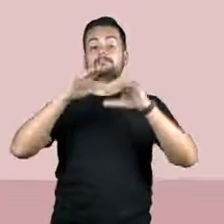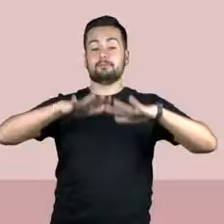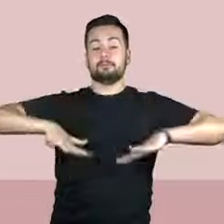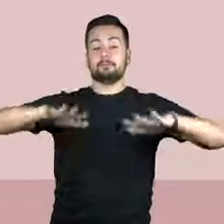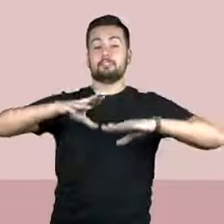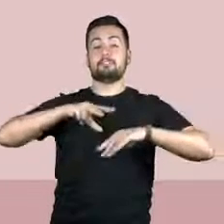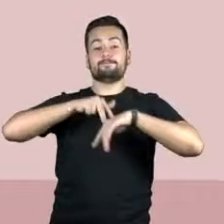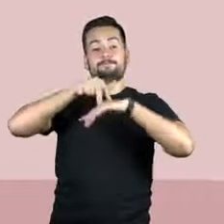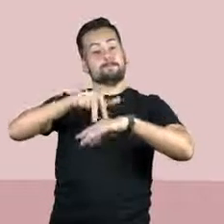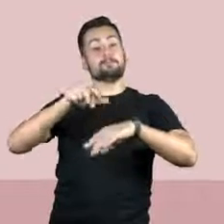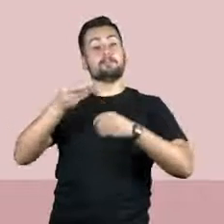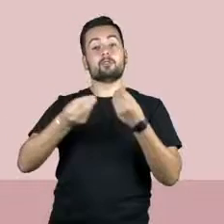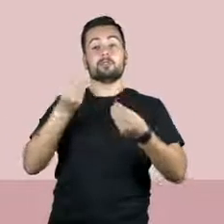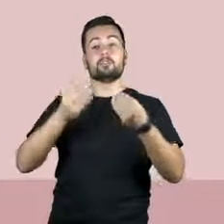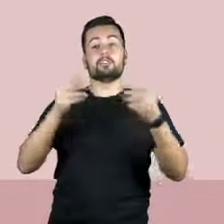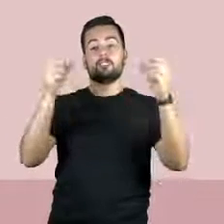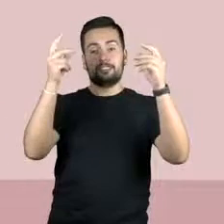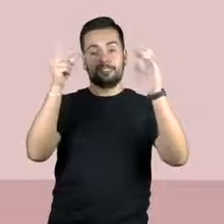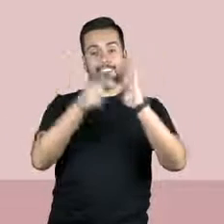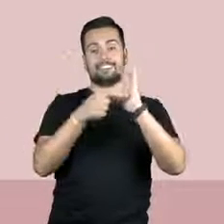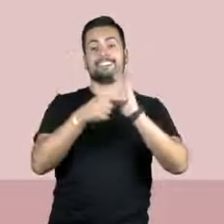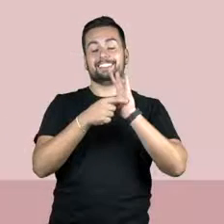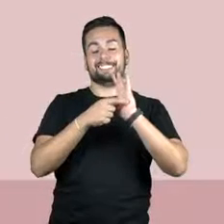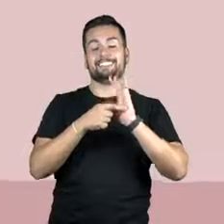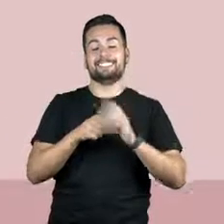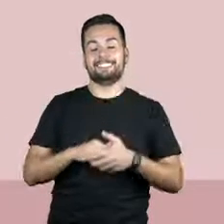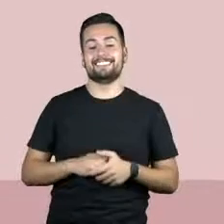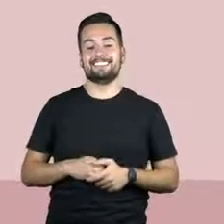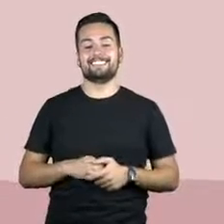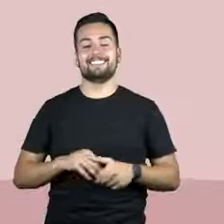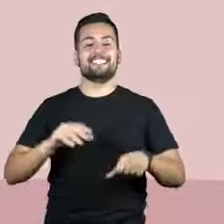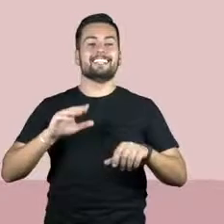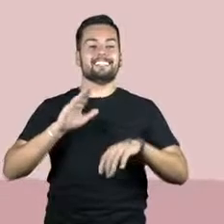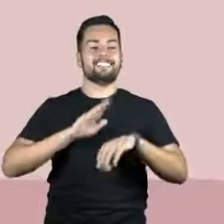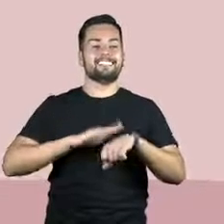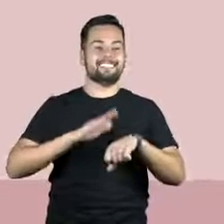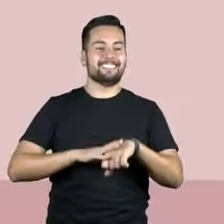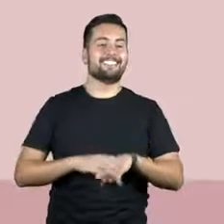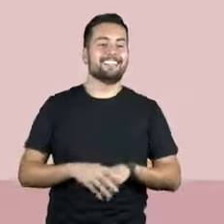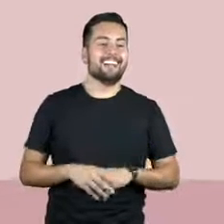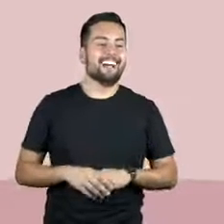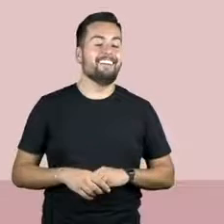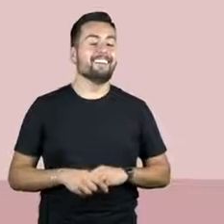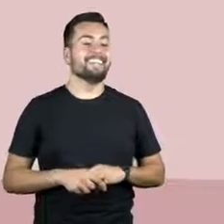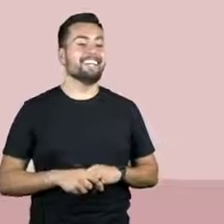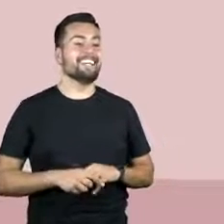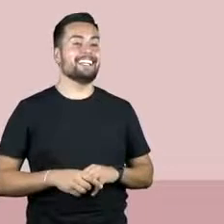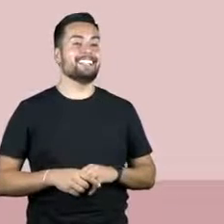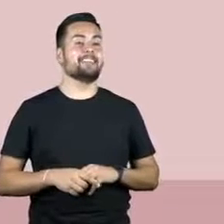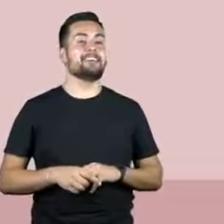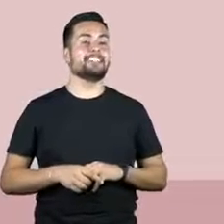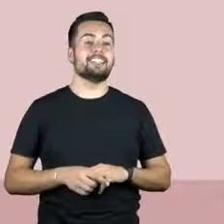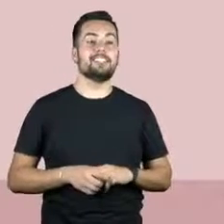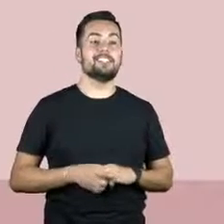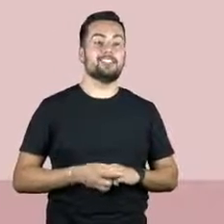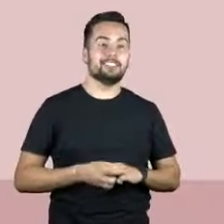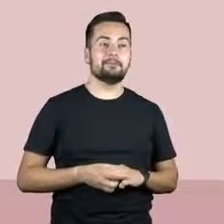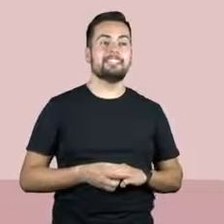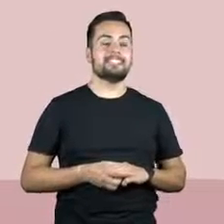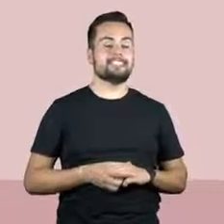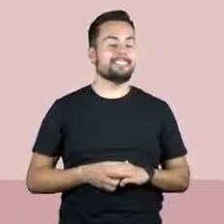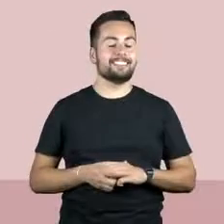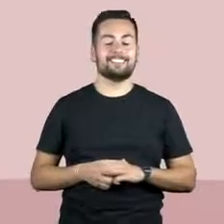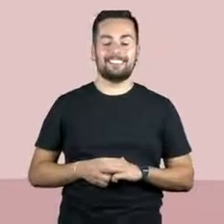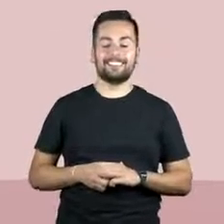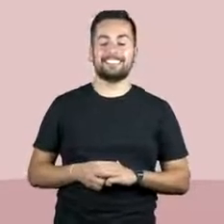em alguns softwares, né? O que geralmente é feito, tá? Além, claro, de ensaios mais específicos que vão obter esse tipo